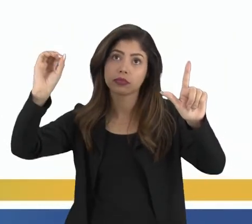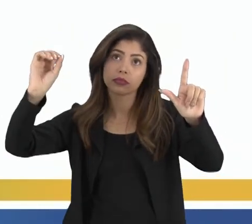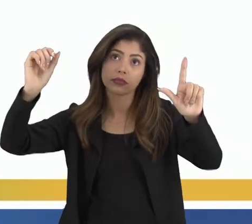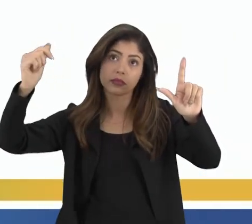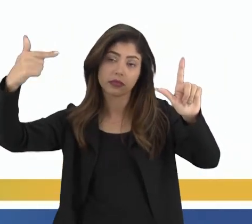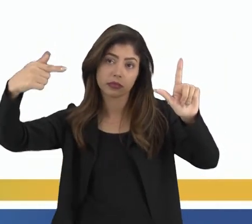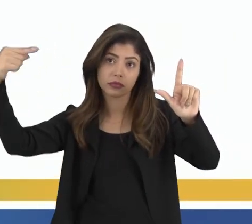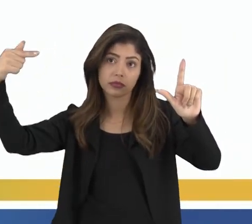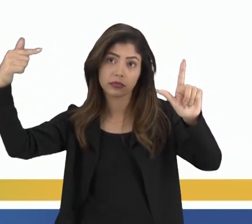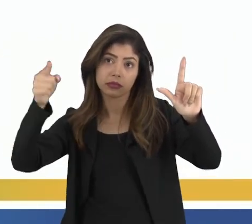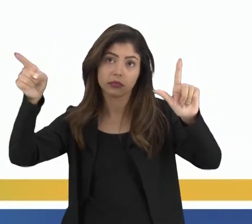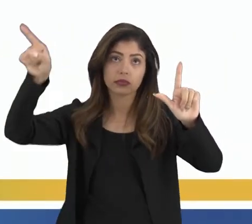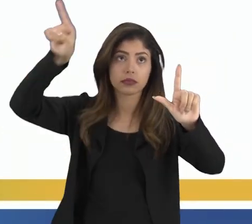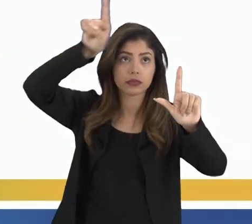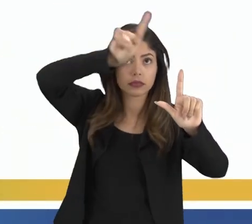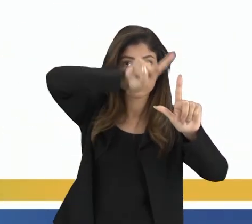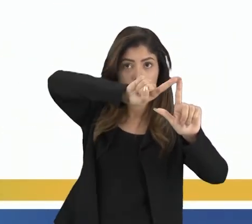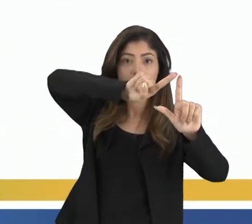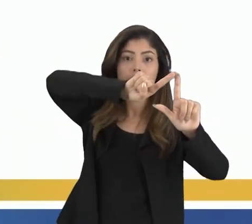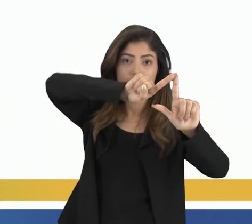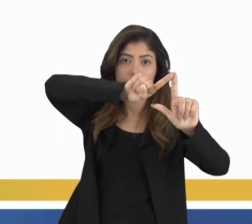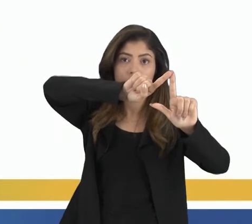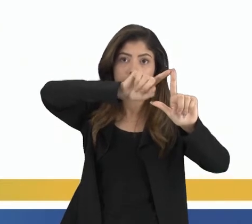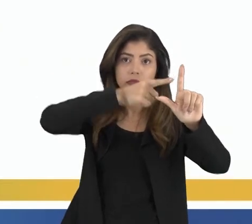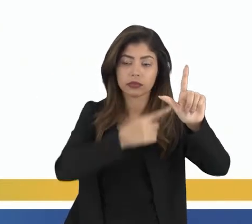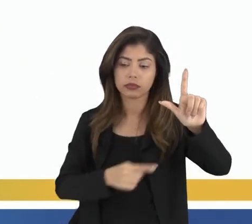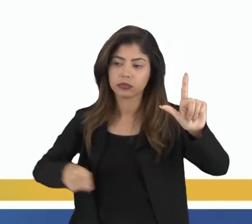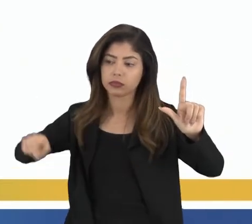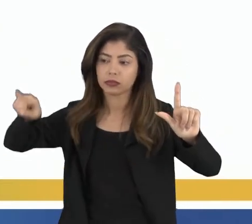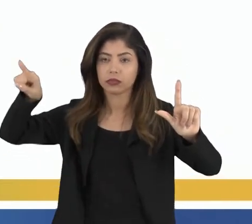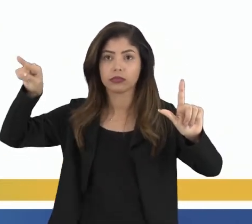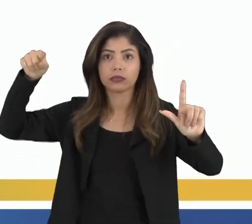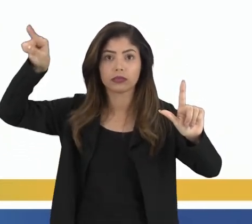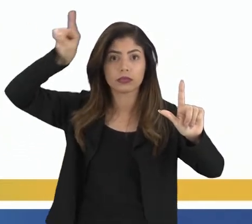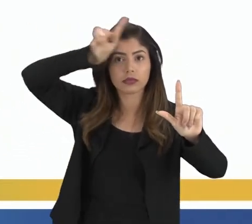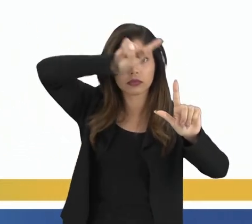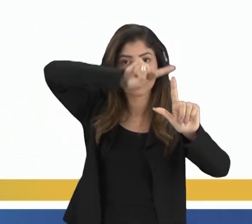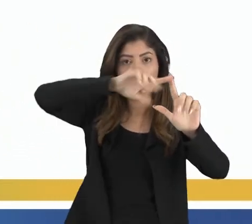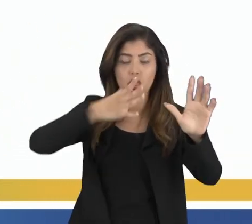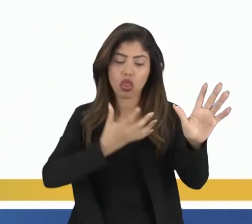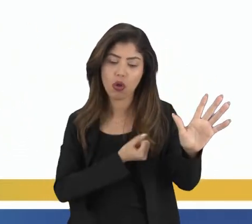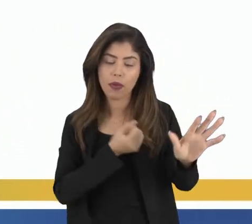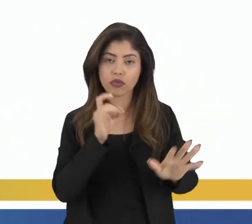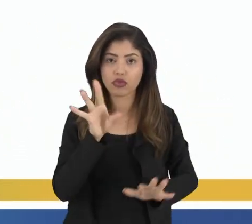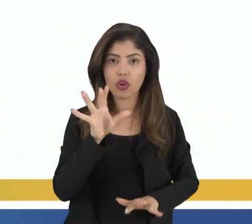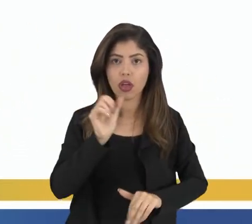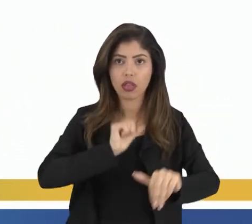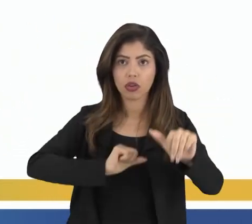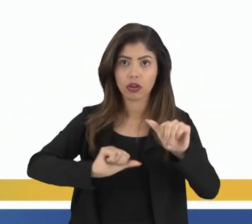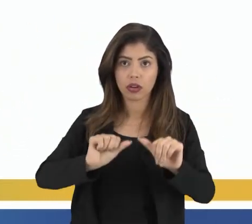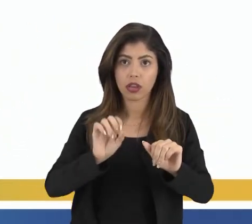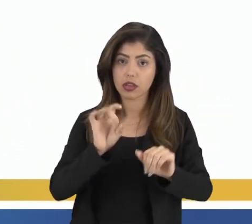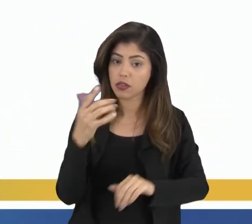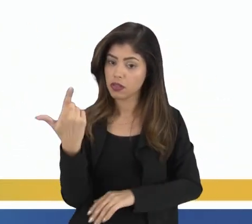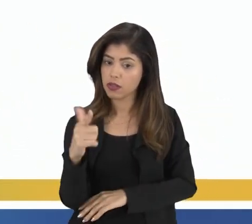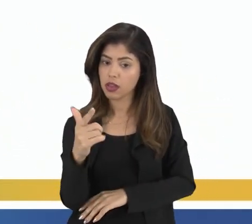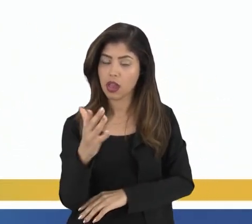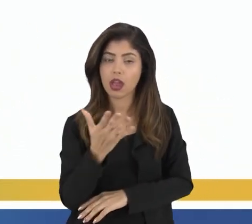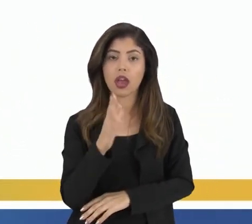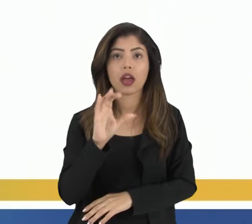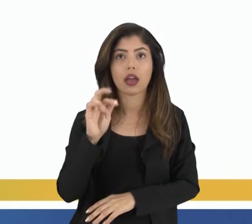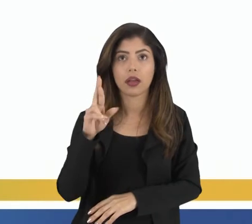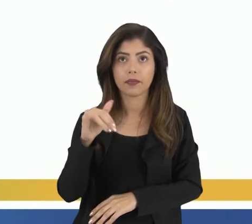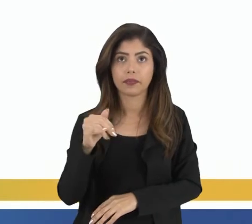para o oxigênio e o 2- desce para o alumínio. Importante, desce apenas o valor